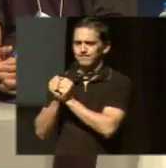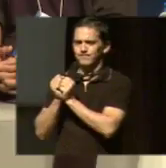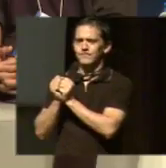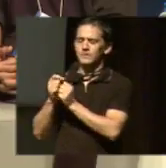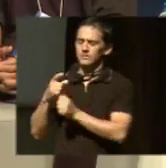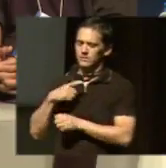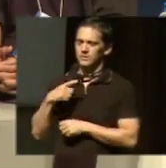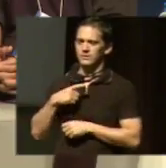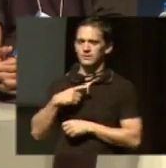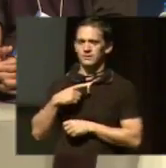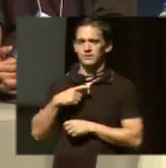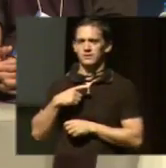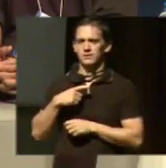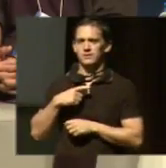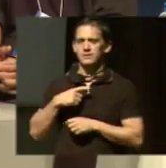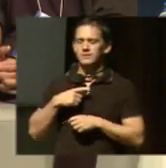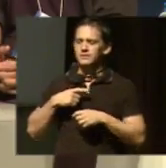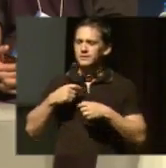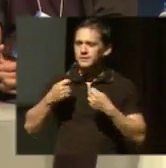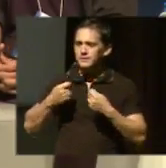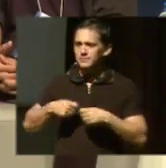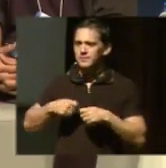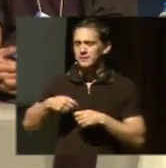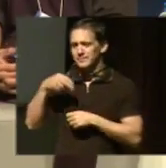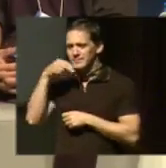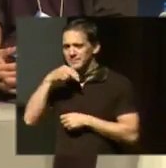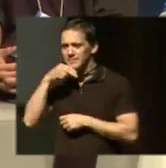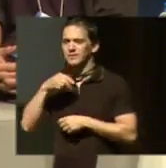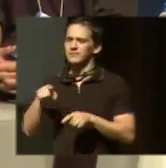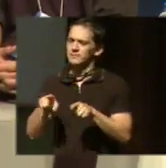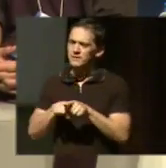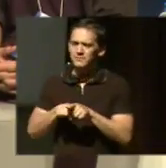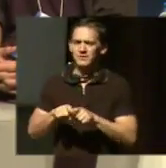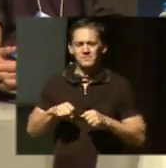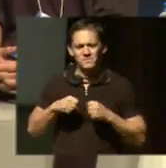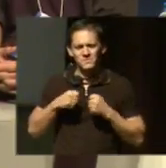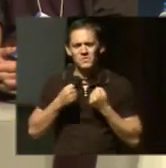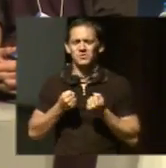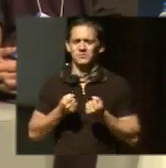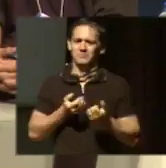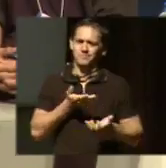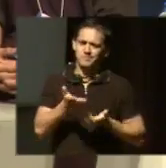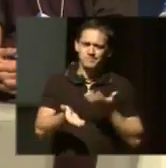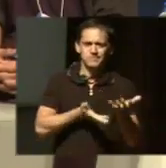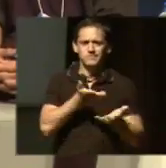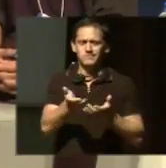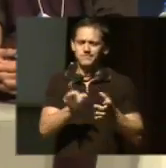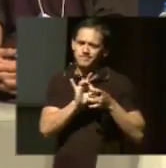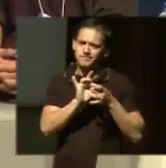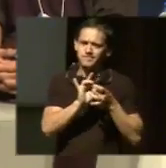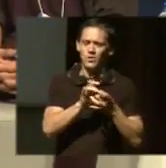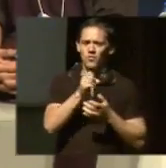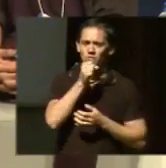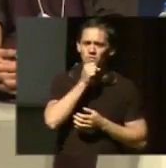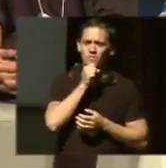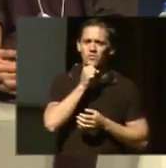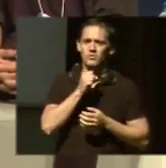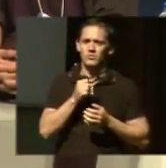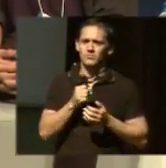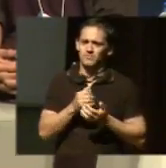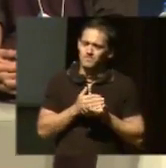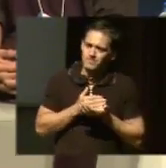de relacionamento precisa vir muito pela parte dos netos também. Os netos precisam, sim, tomar a